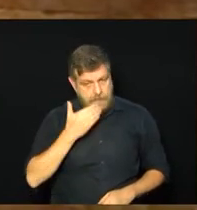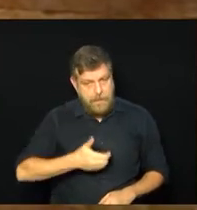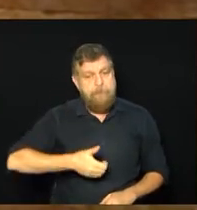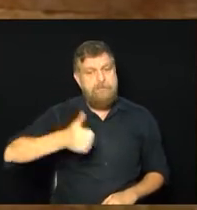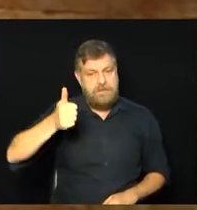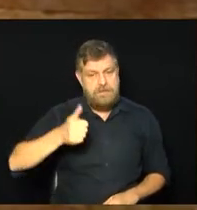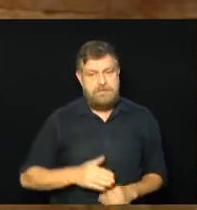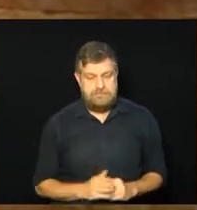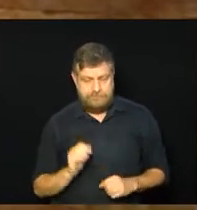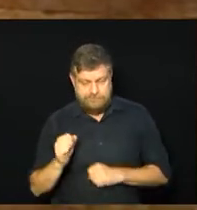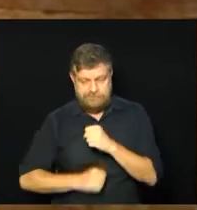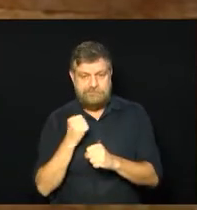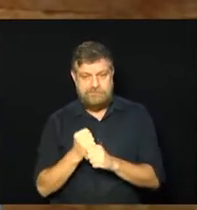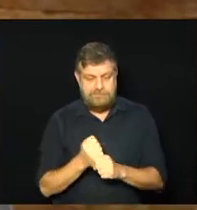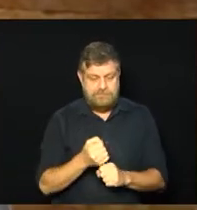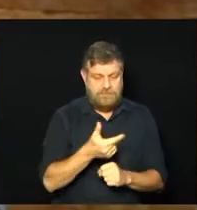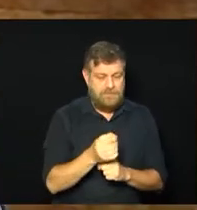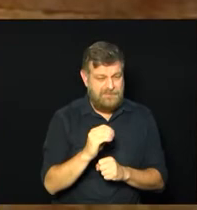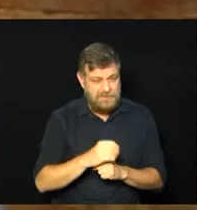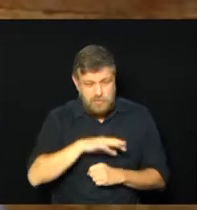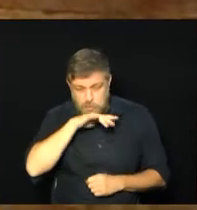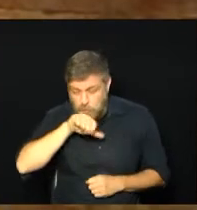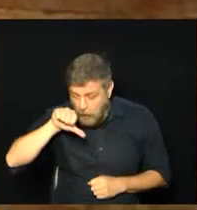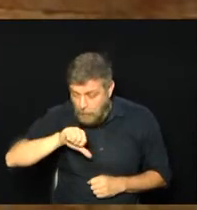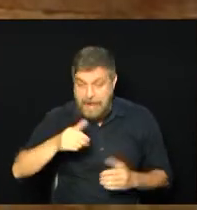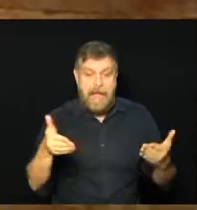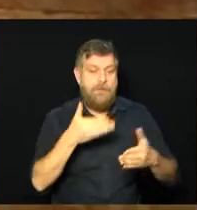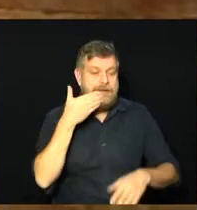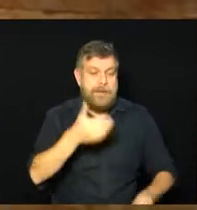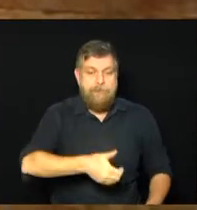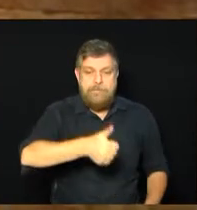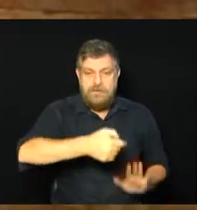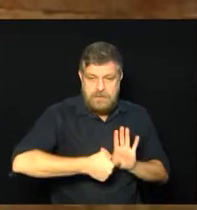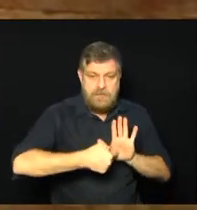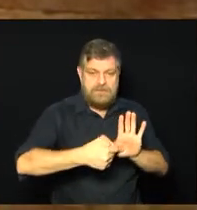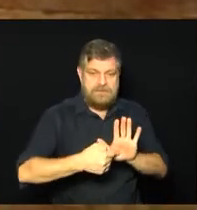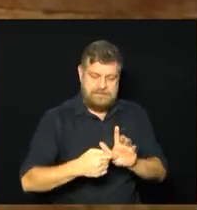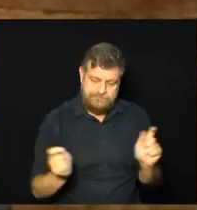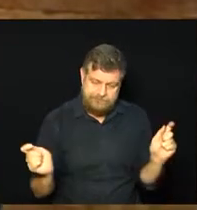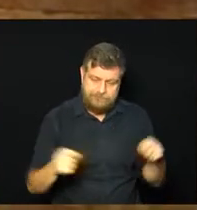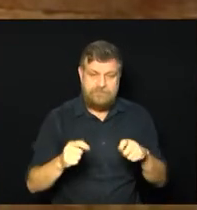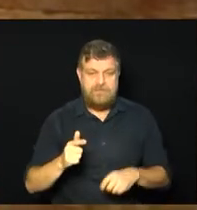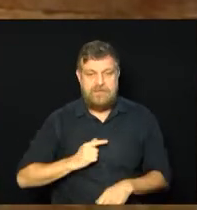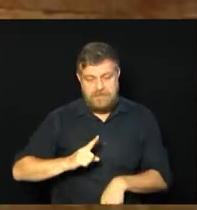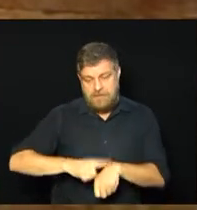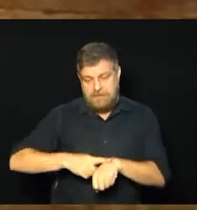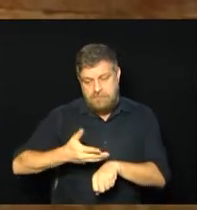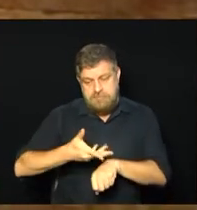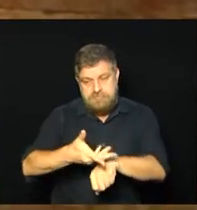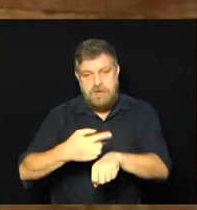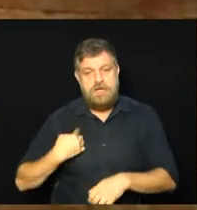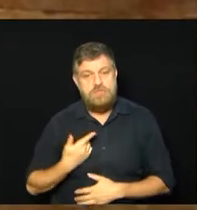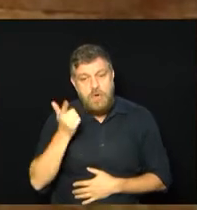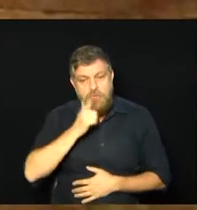foi durante o ano da pandemia, o ano de 2020, e já está começando a mostrar sinais que com menos tempo do que a gente esperava, a gente já